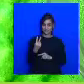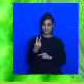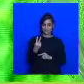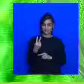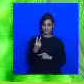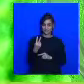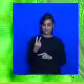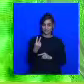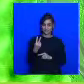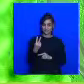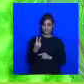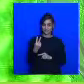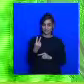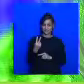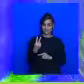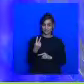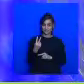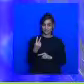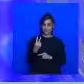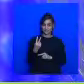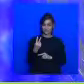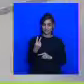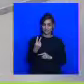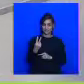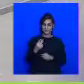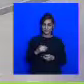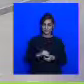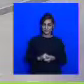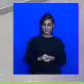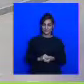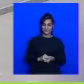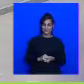amarela, número 2.